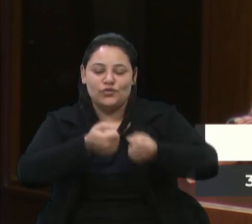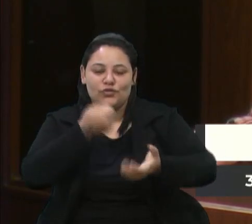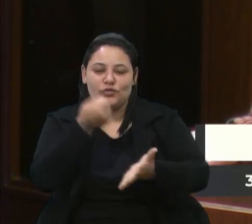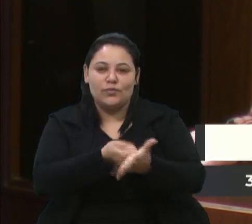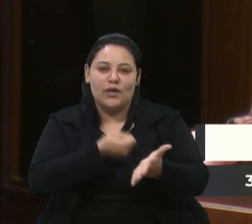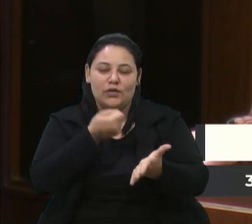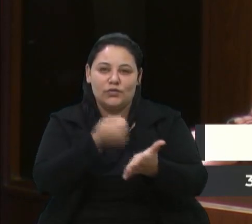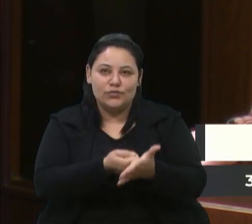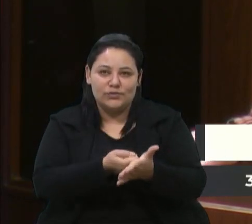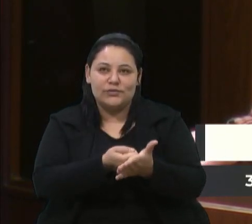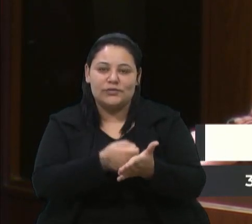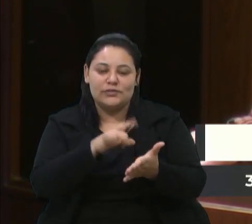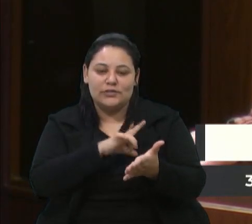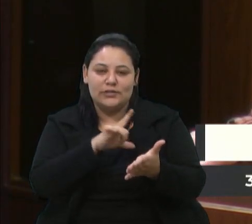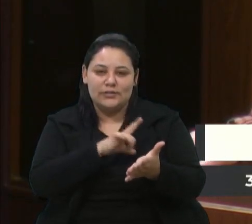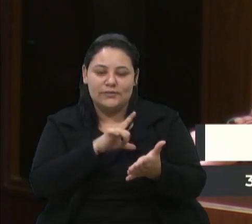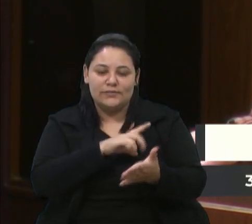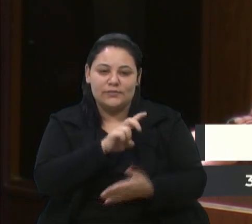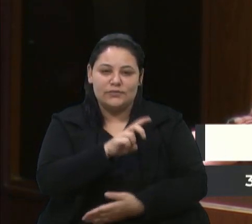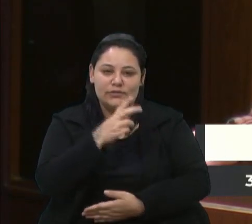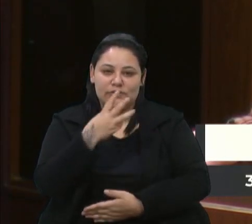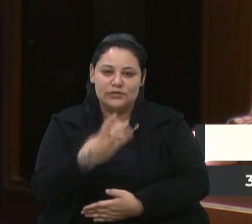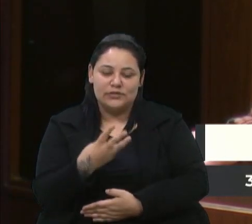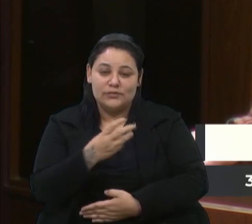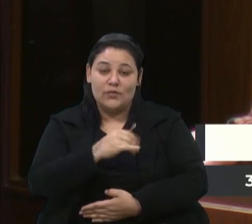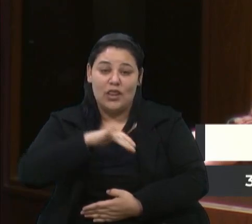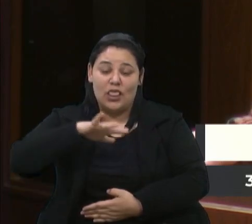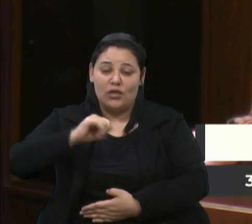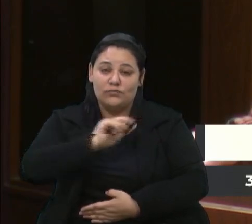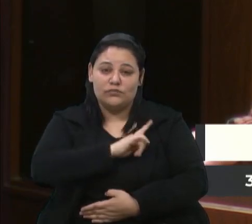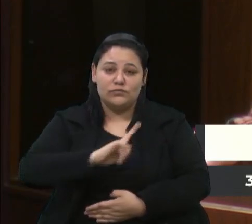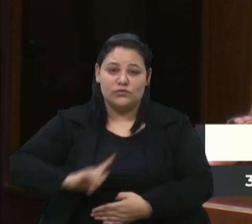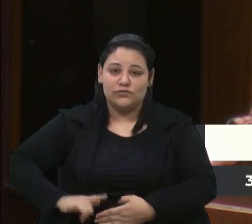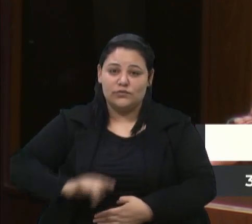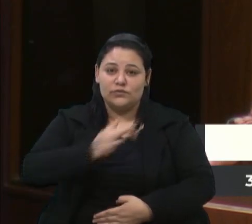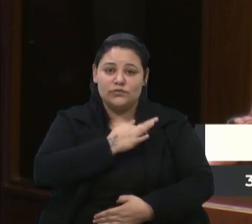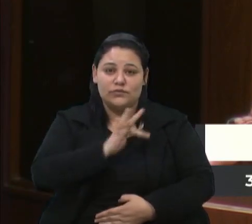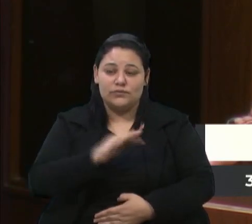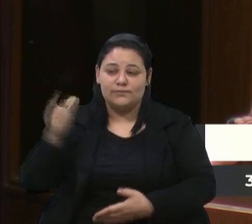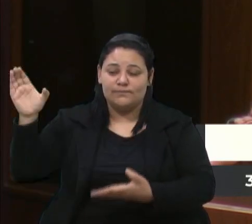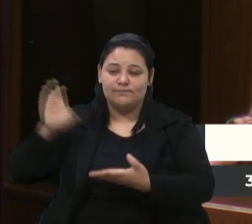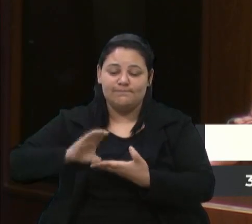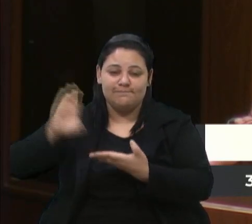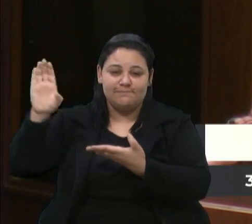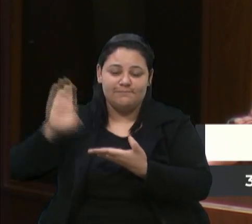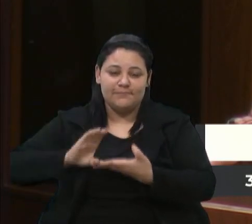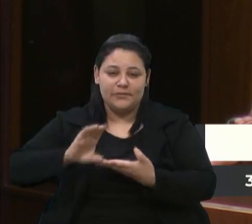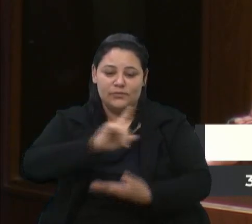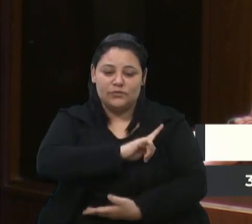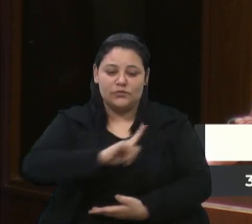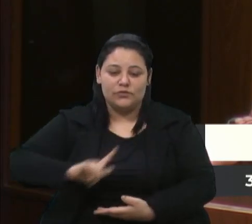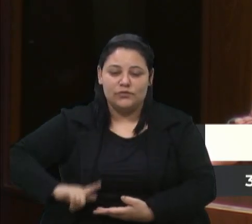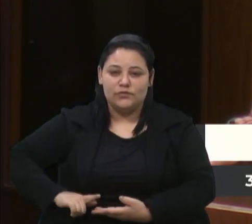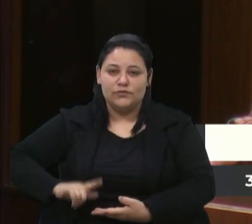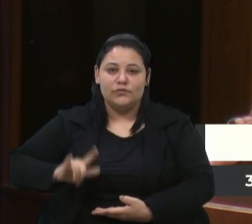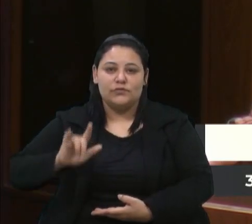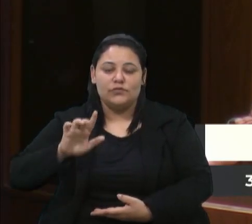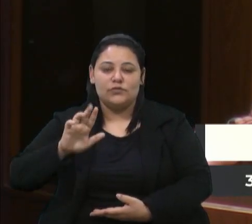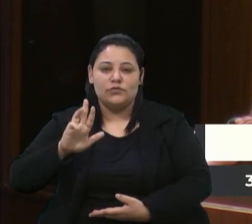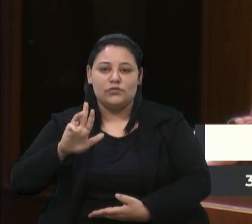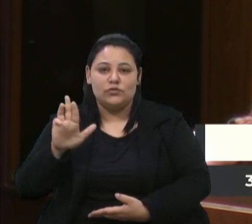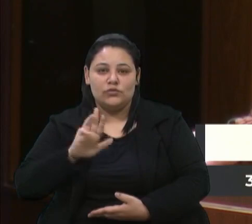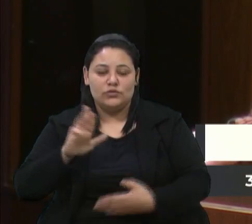milhões, oriundos do governo federal, oriundos do governo Lula, da ministra Nízia, da ministra